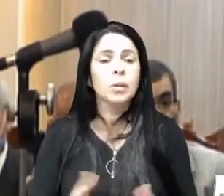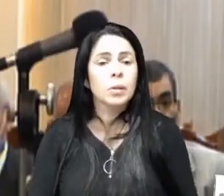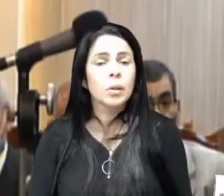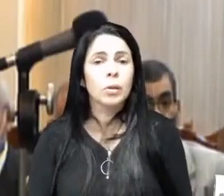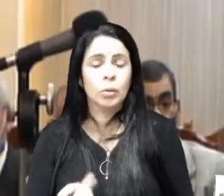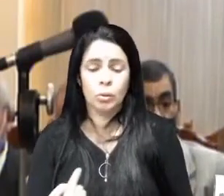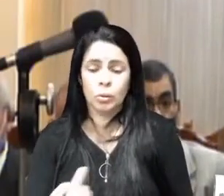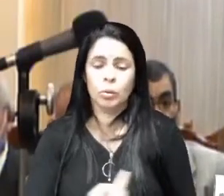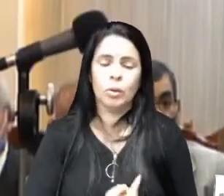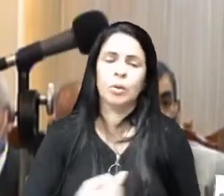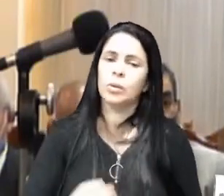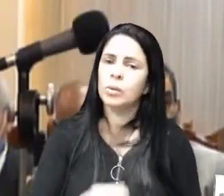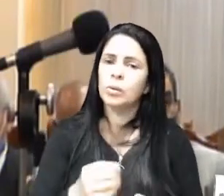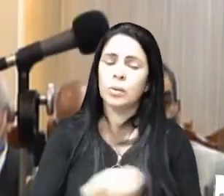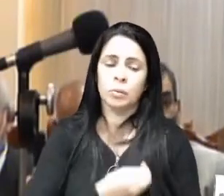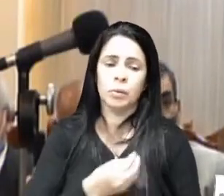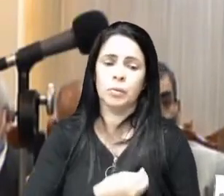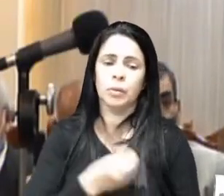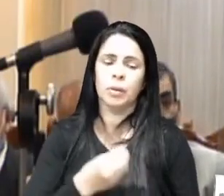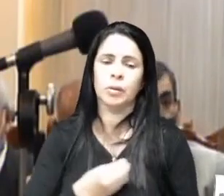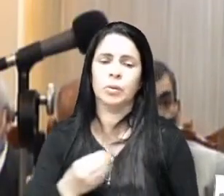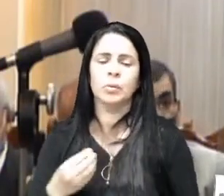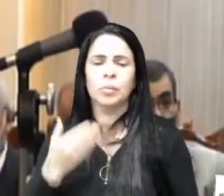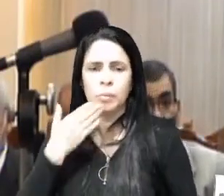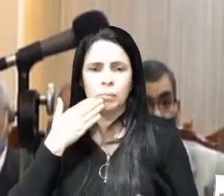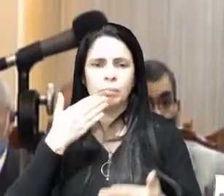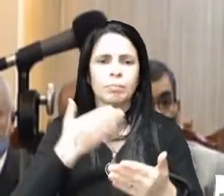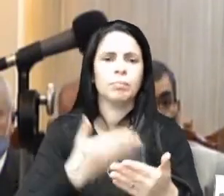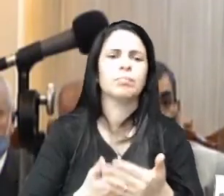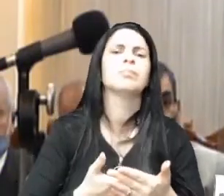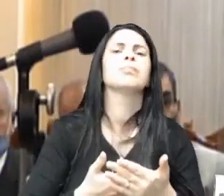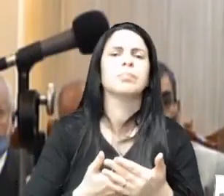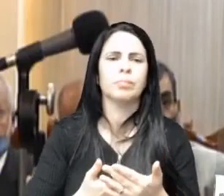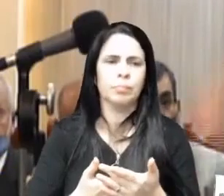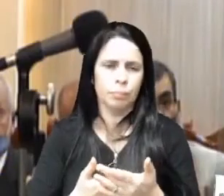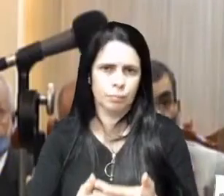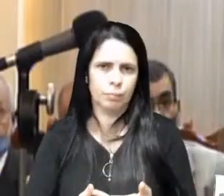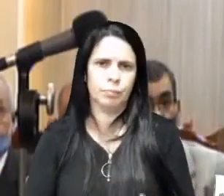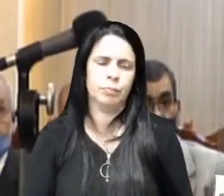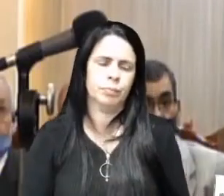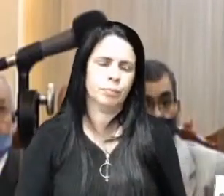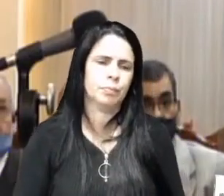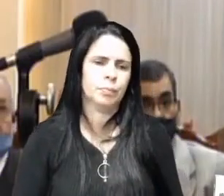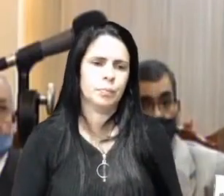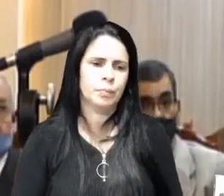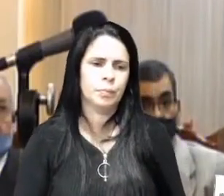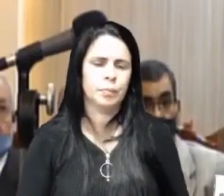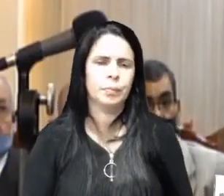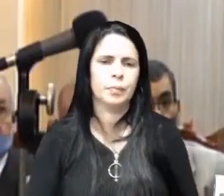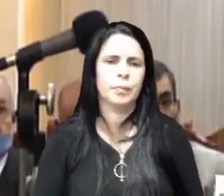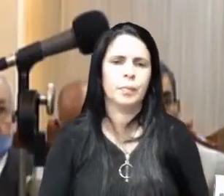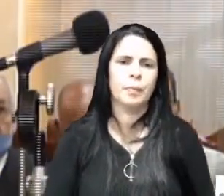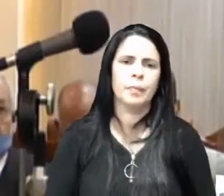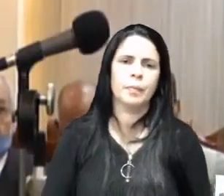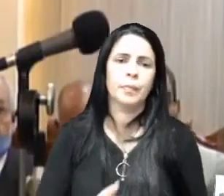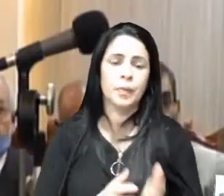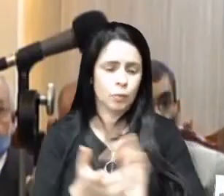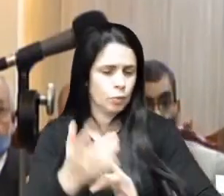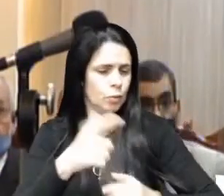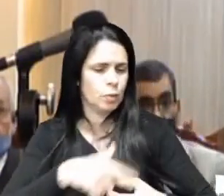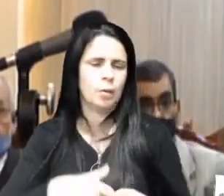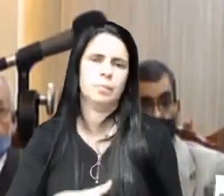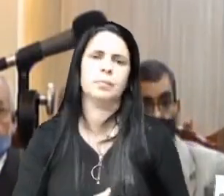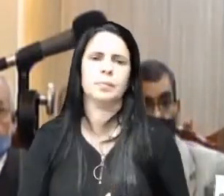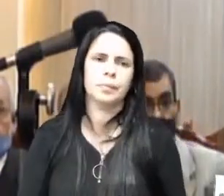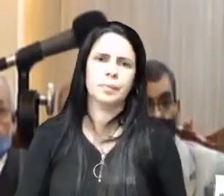os últimos dias. Agora, o que nós estamos esperando é o fim do fim. O fim do fim, glória a